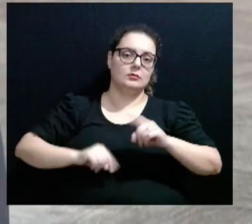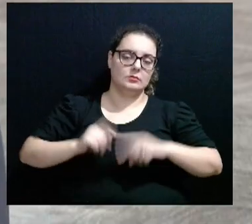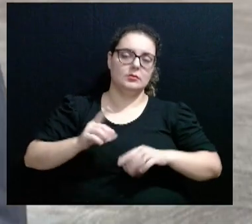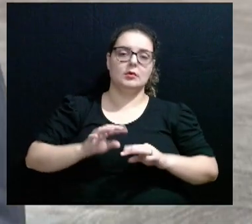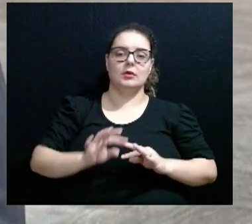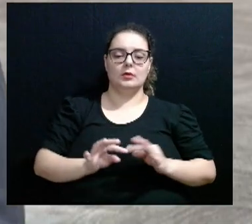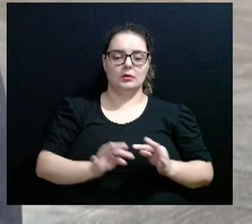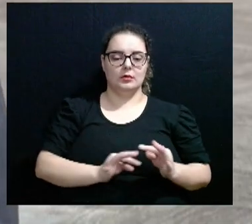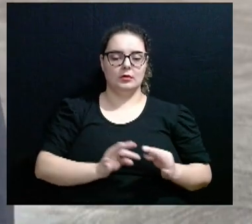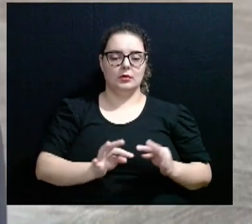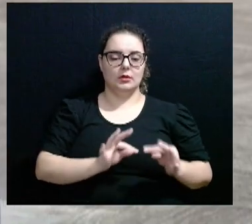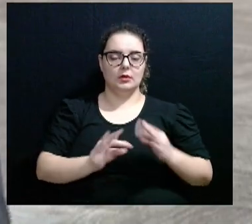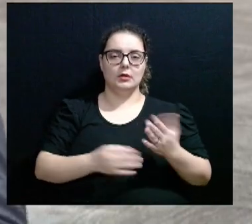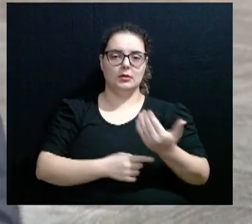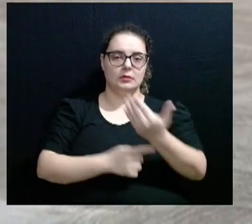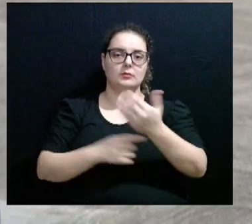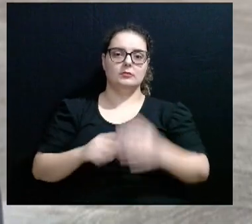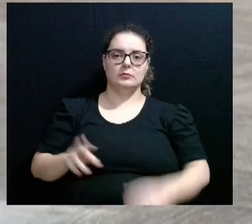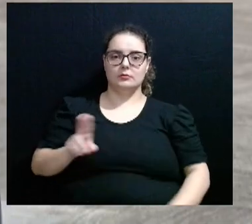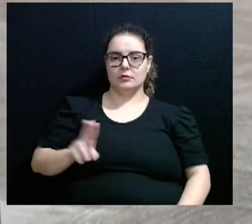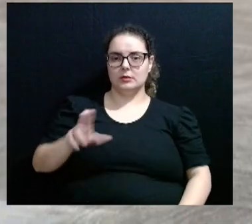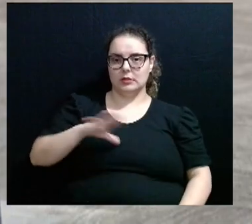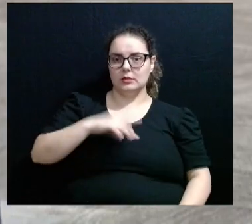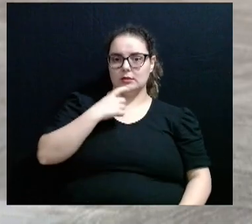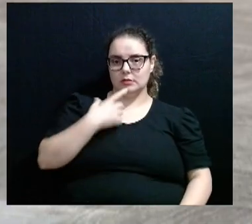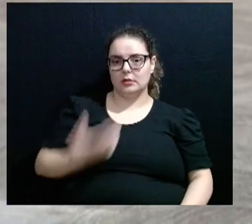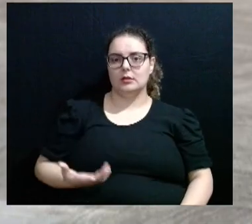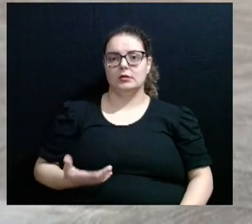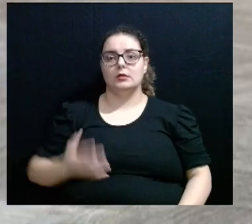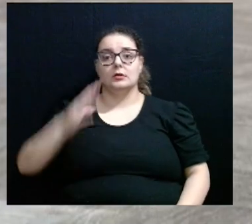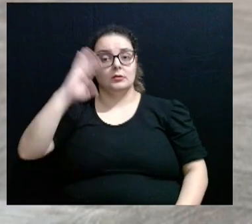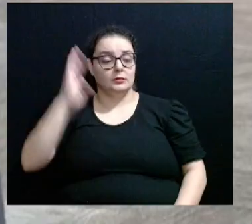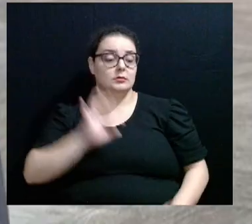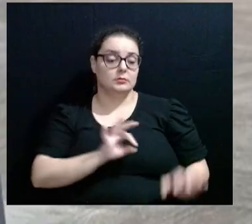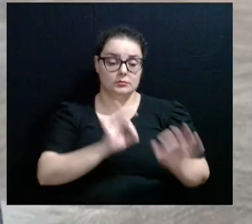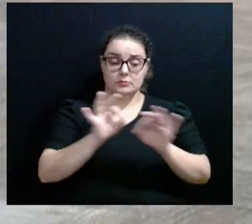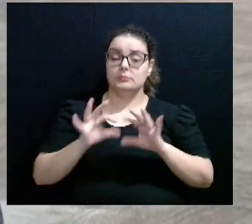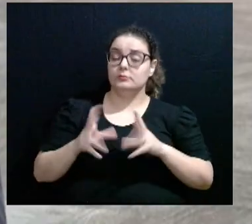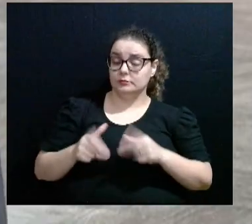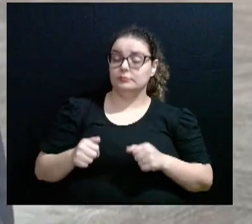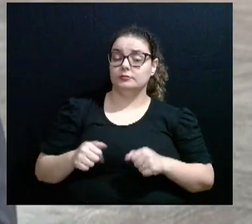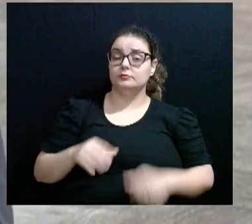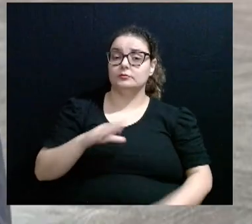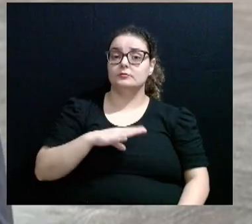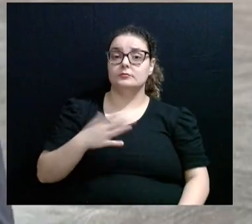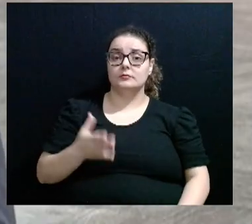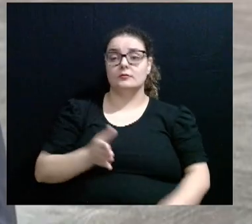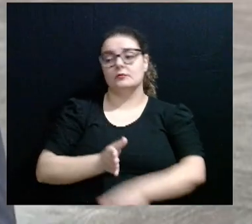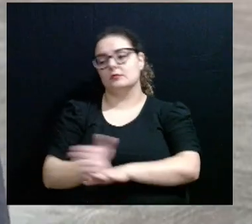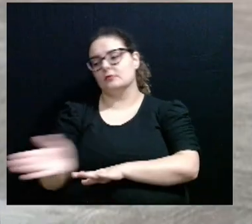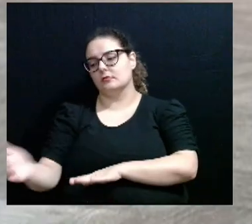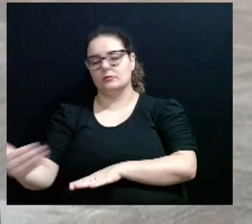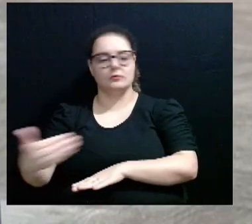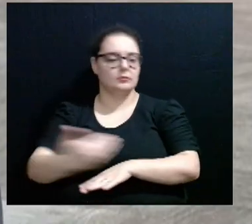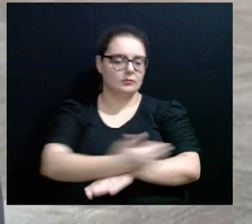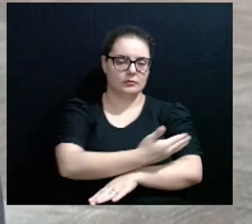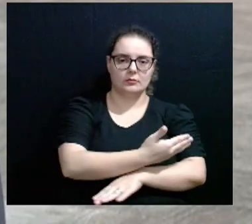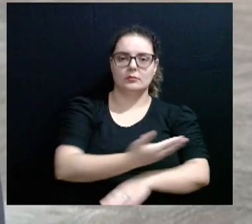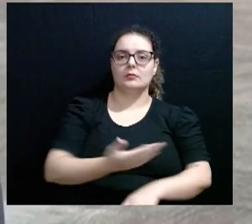segurança da cidade. No Brasil hoje, que conseguem ter um monitoramento de toda a cidade, entradas, saídas, né, quem